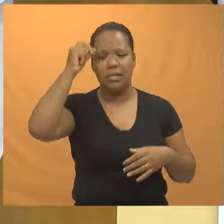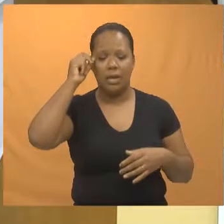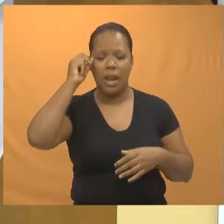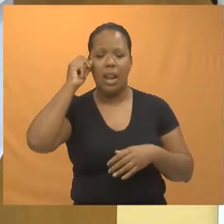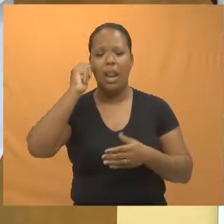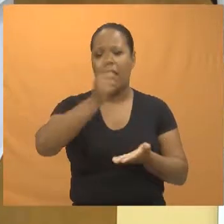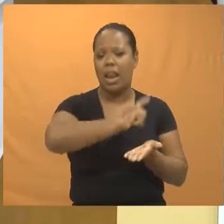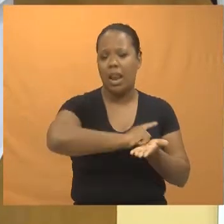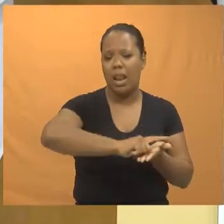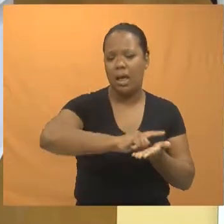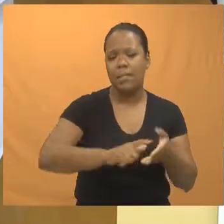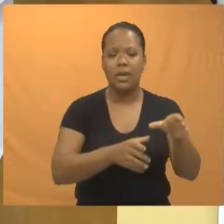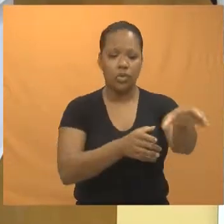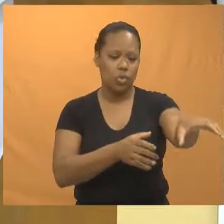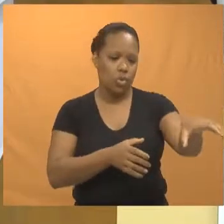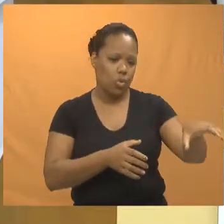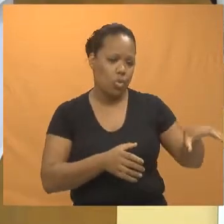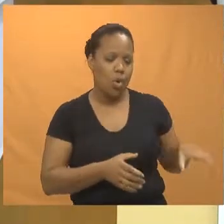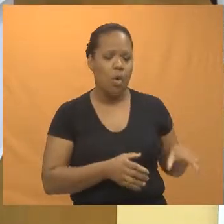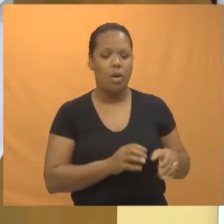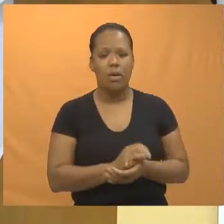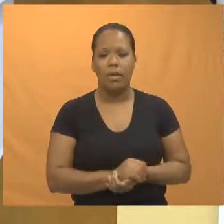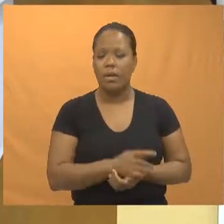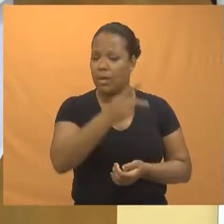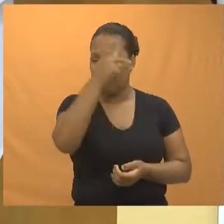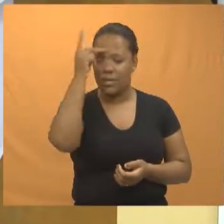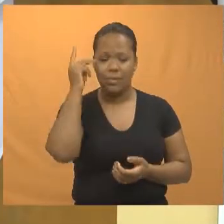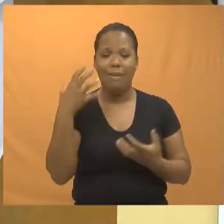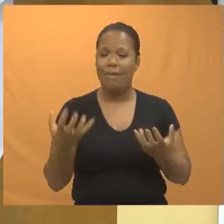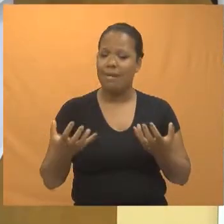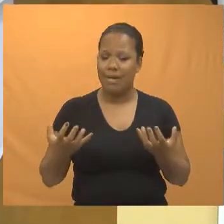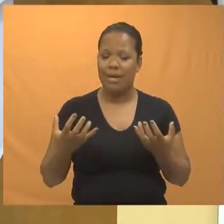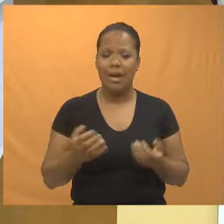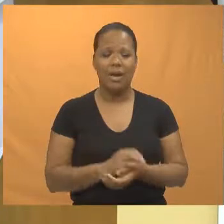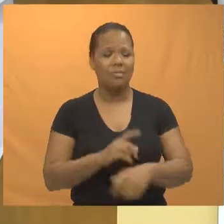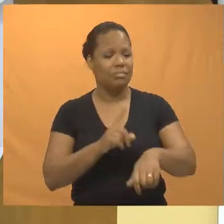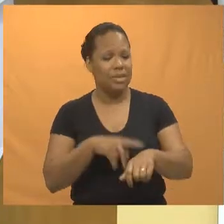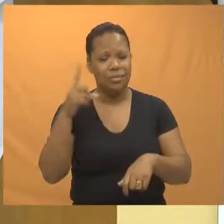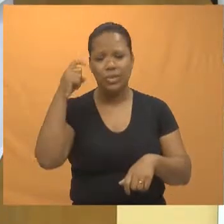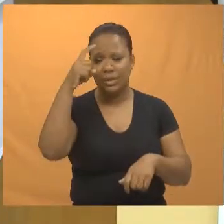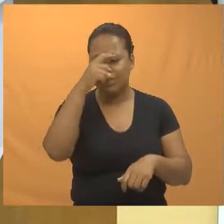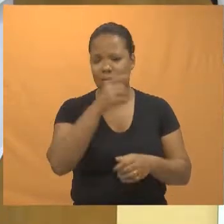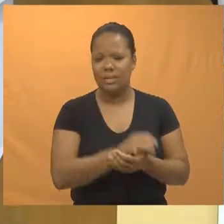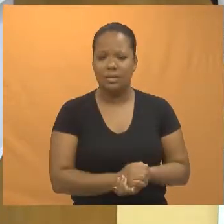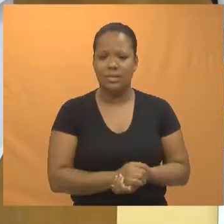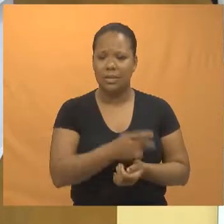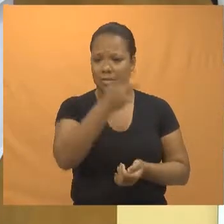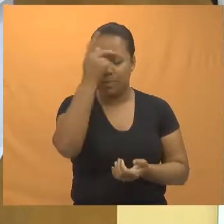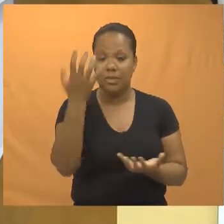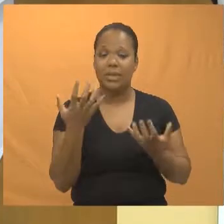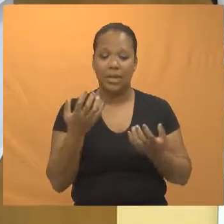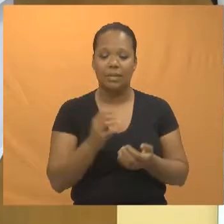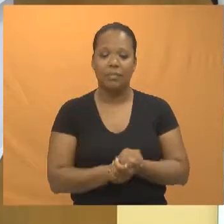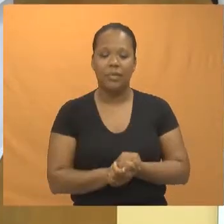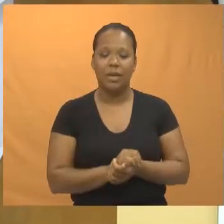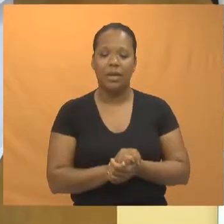limpezas de córregos, valetas, muita gente querendo, a gente num tempo tão difícil de crise, as pessoas querendo